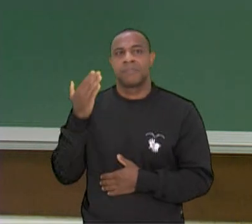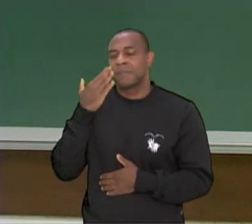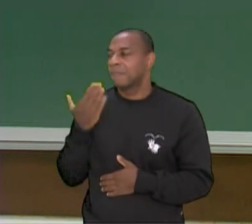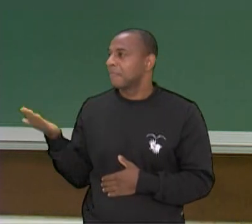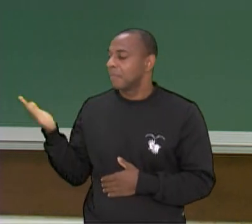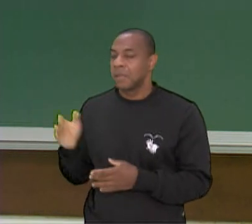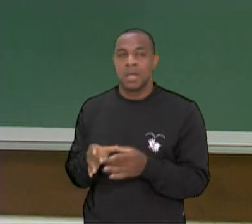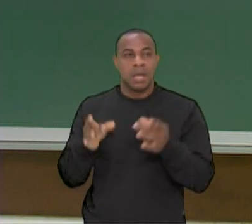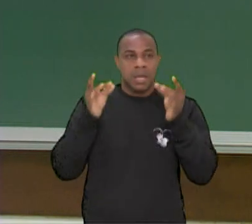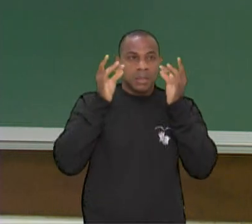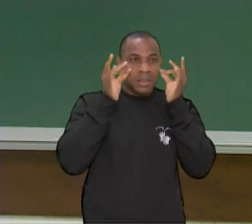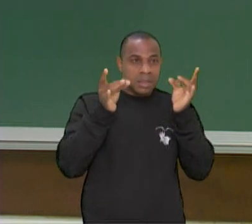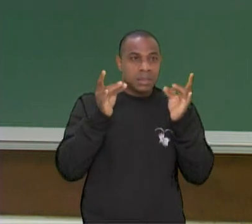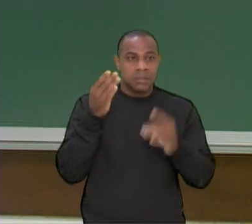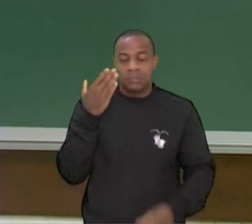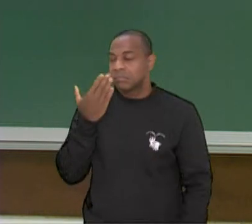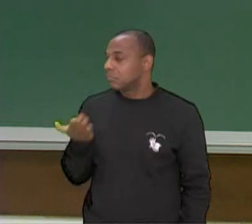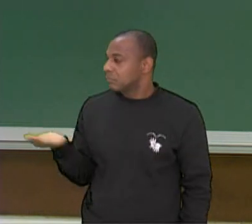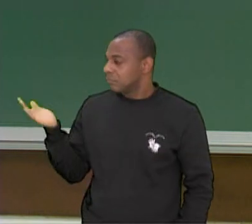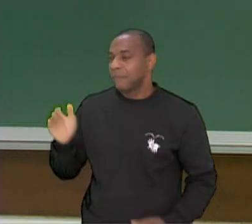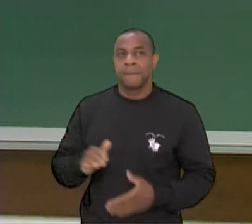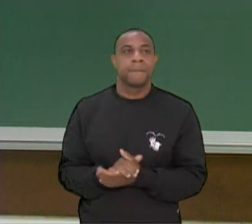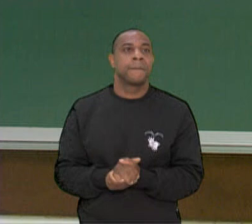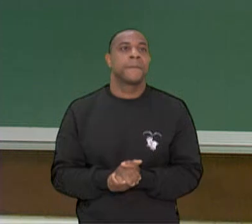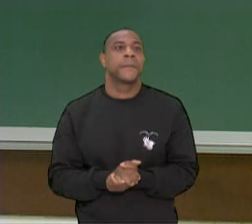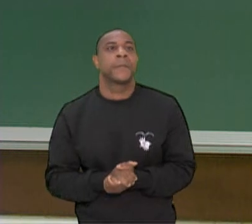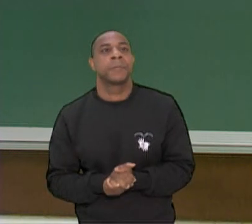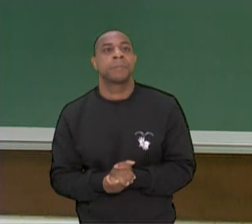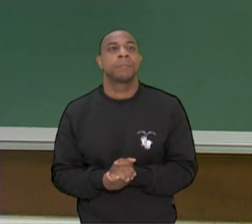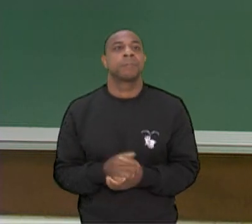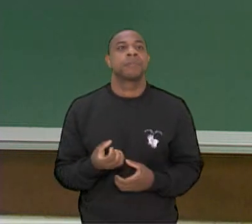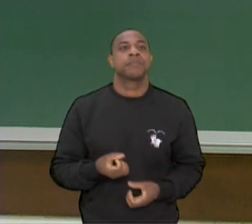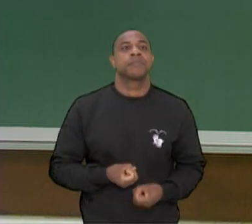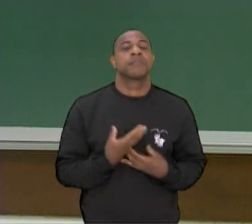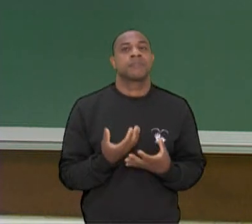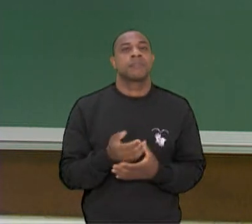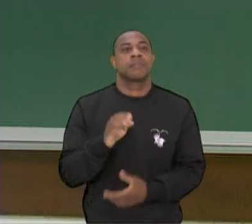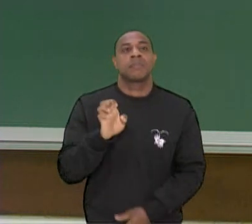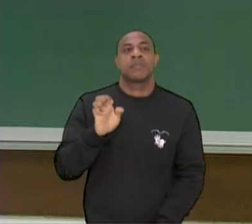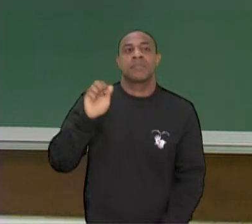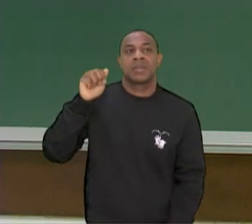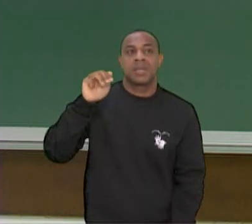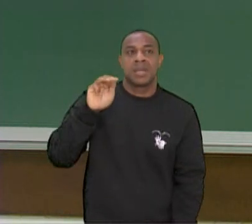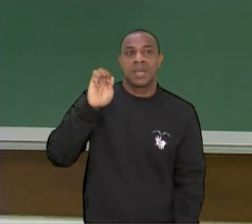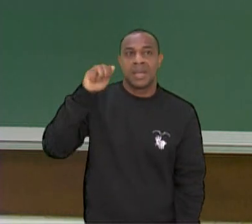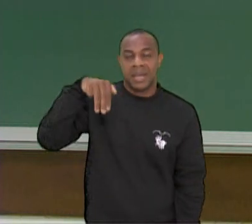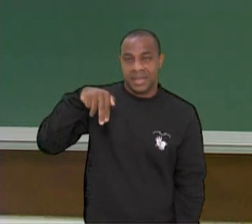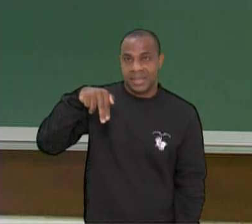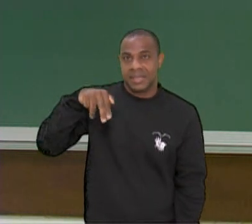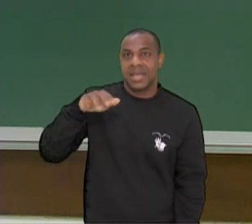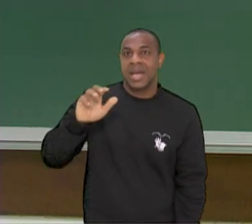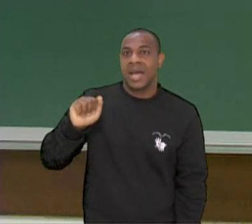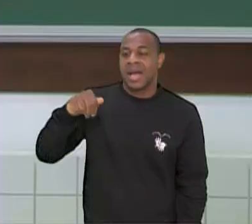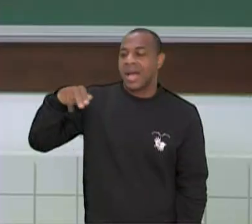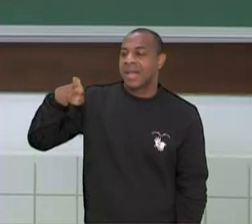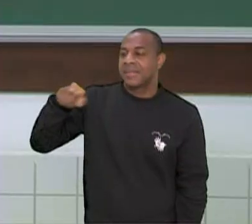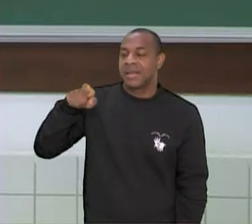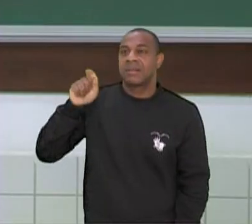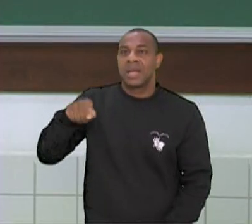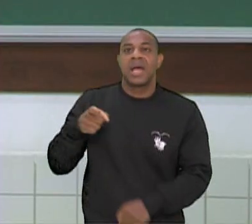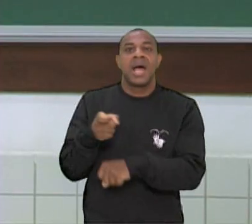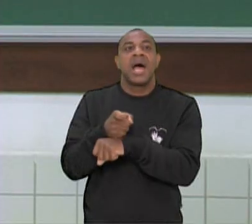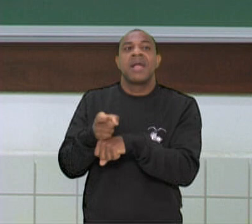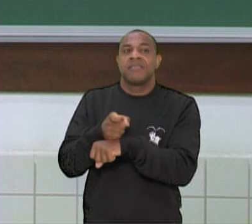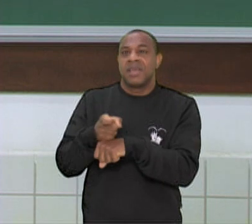presta atenção. Olha a dica valiosa para você. A expressão em anexo é um advérbio, tá? E ela